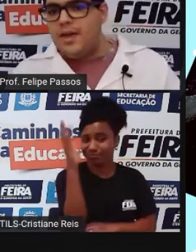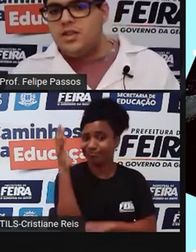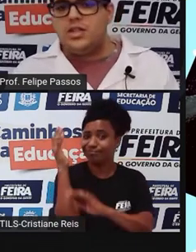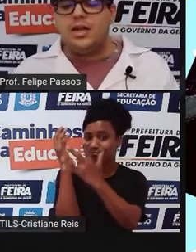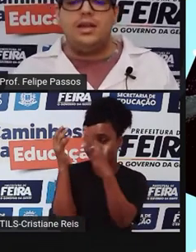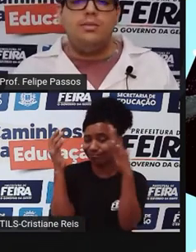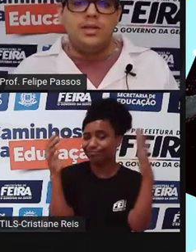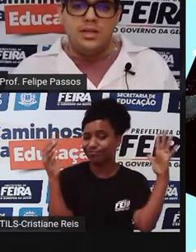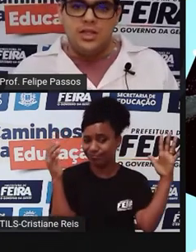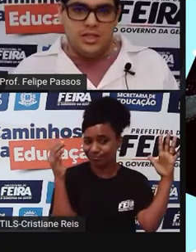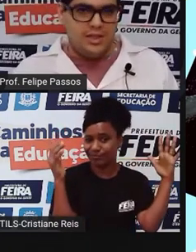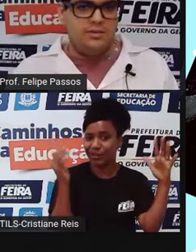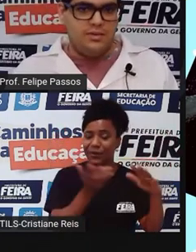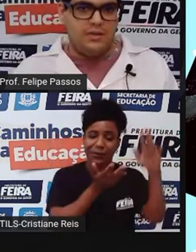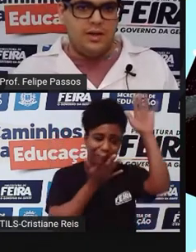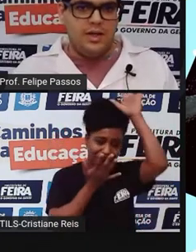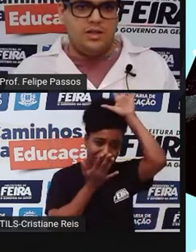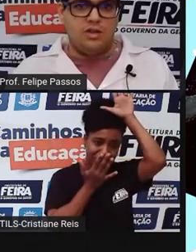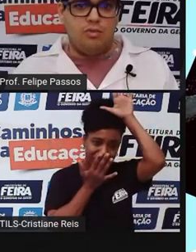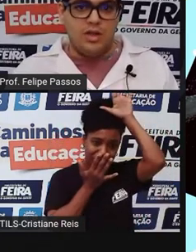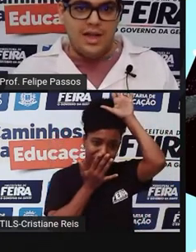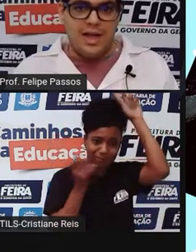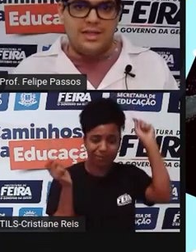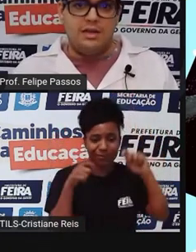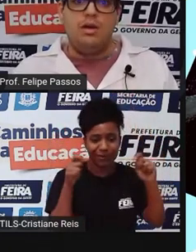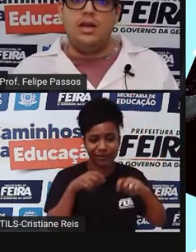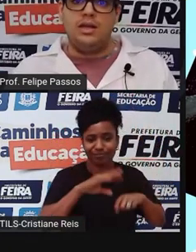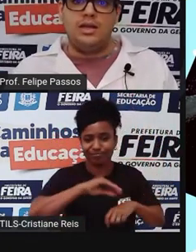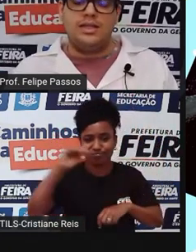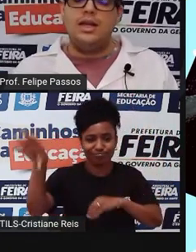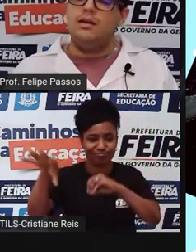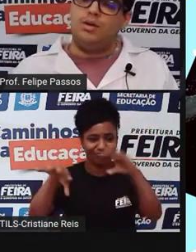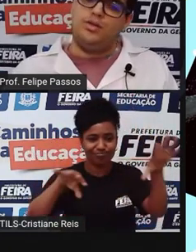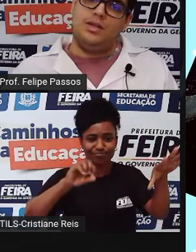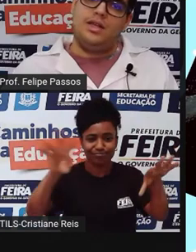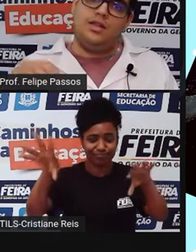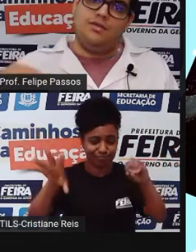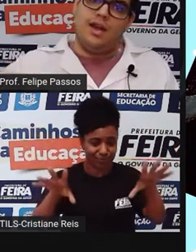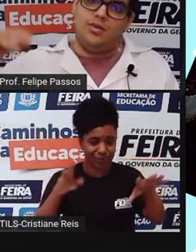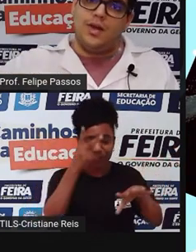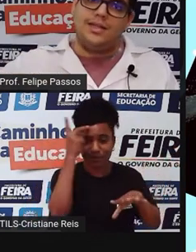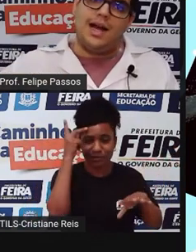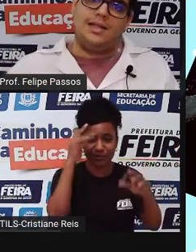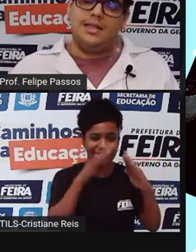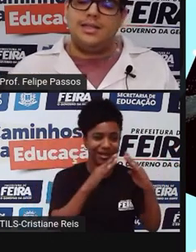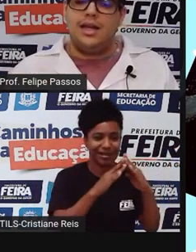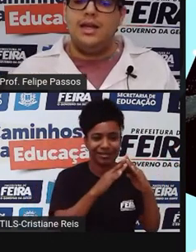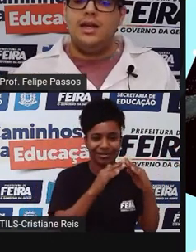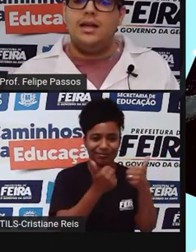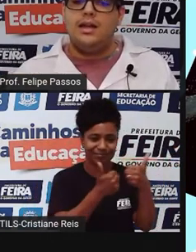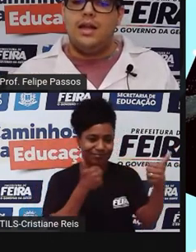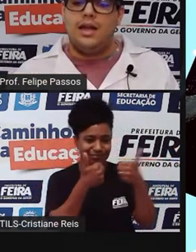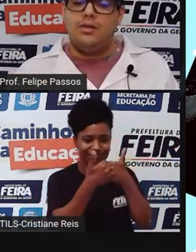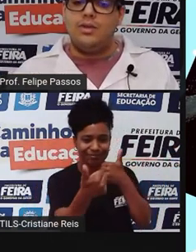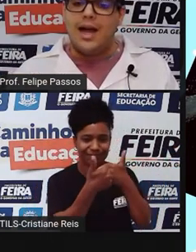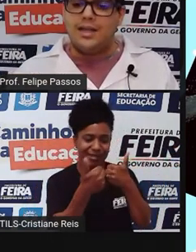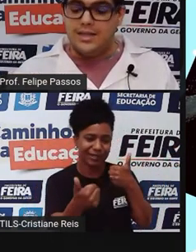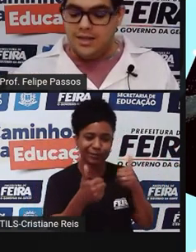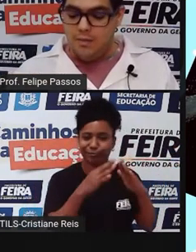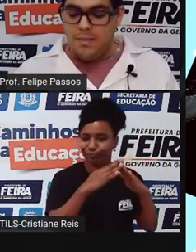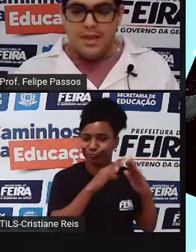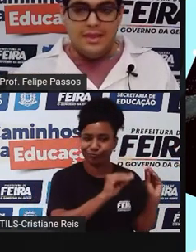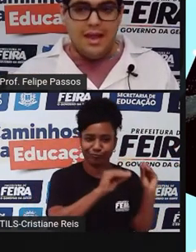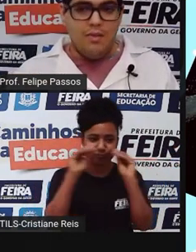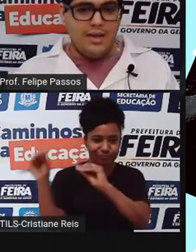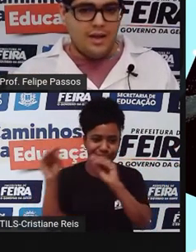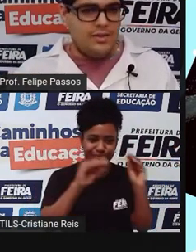de repente tinha tribos indígenas vivendo ali, tinha comunidades ribeirinhas, pessoas que tiveram suas casas, né, inundadas.